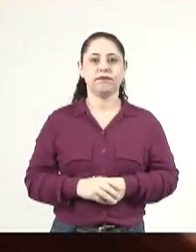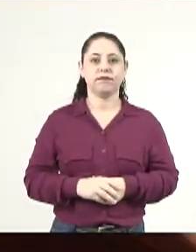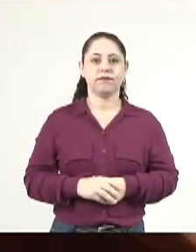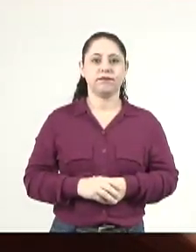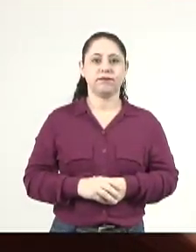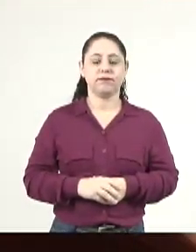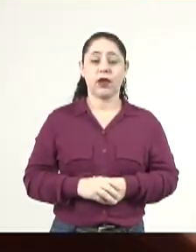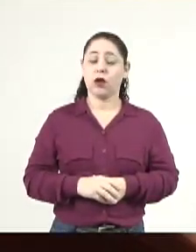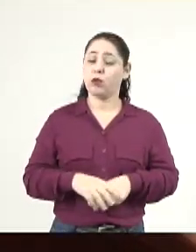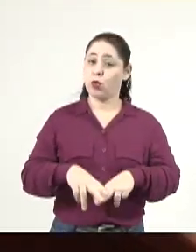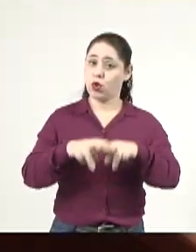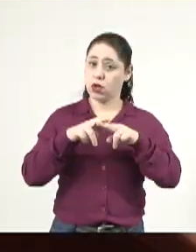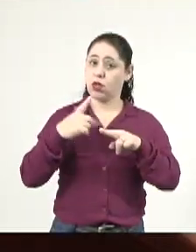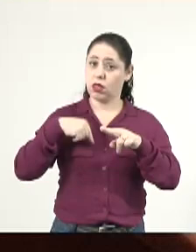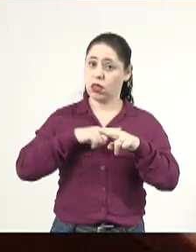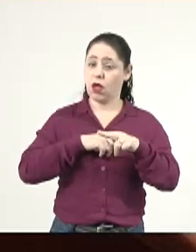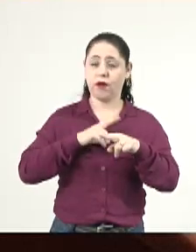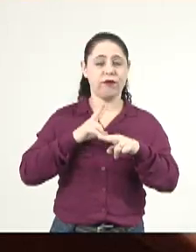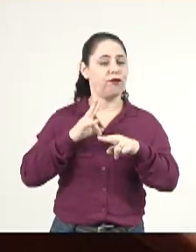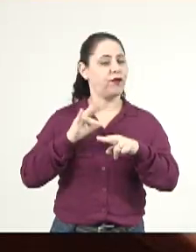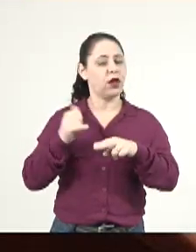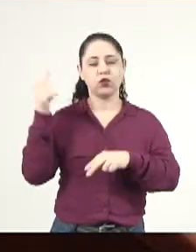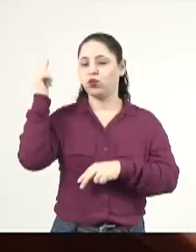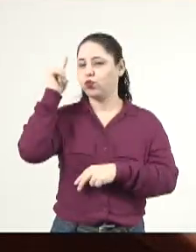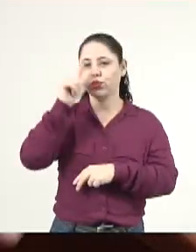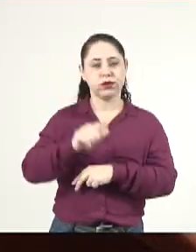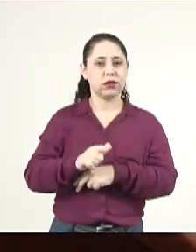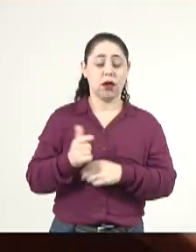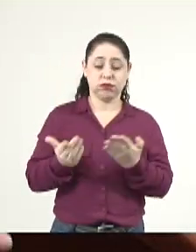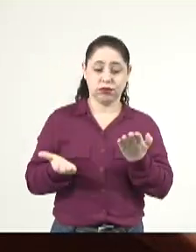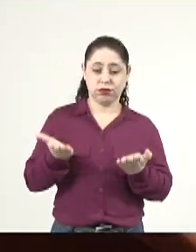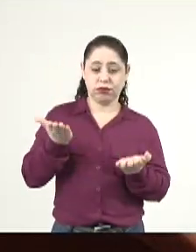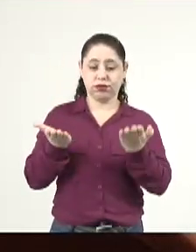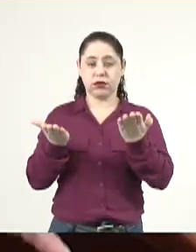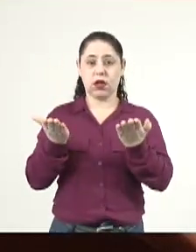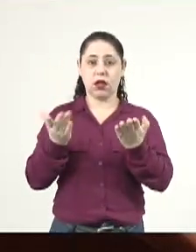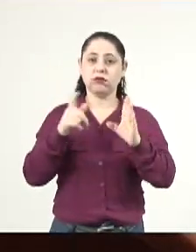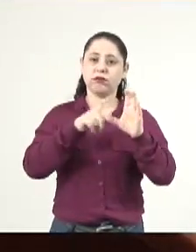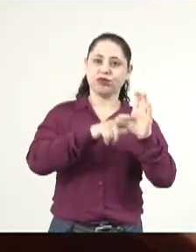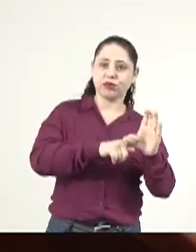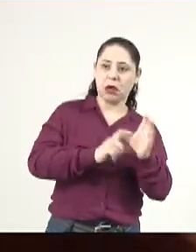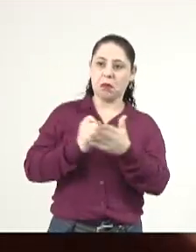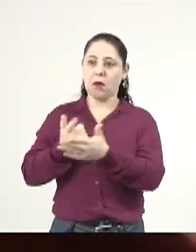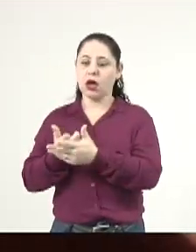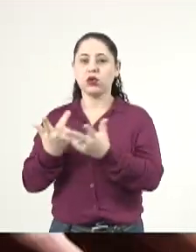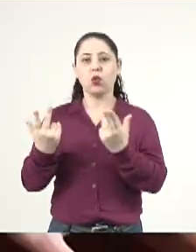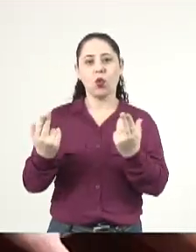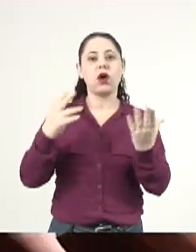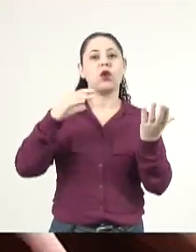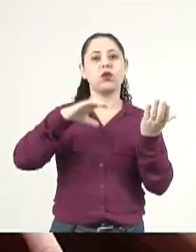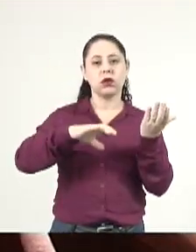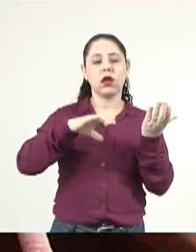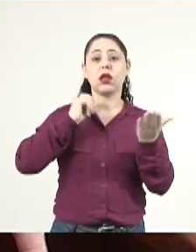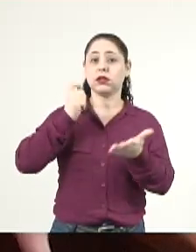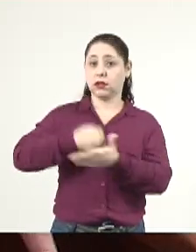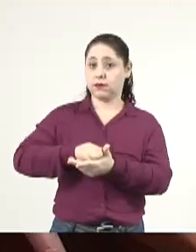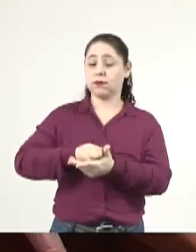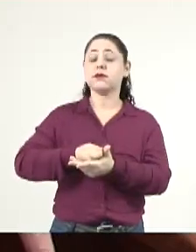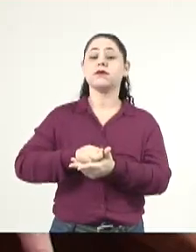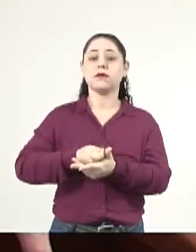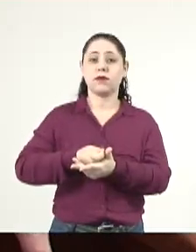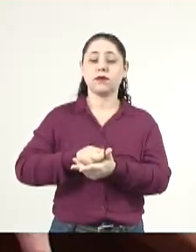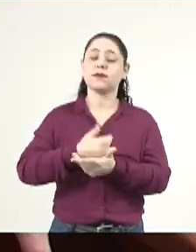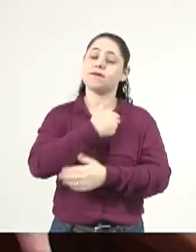dessa forma, nós não vamos conseguir equilibrar as contas como o próprio Congresso exige, né,